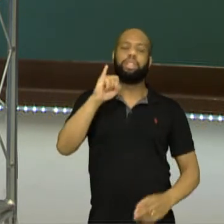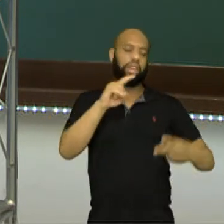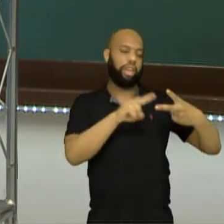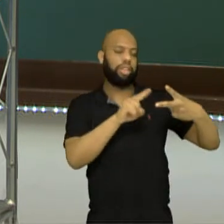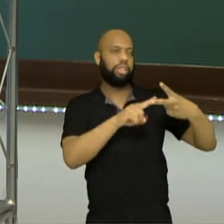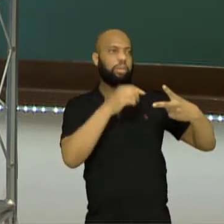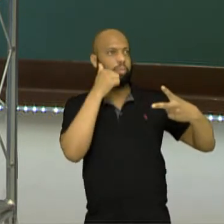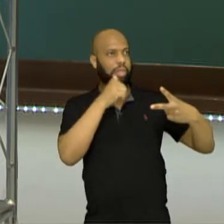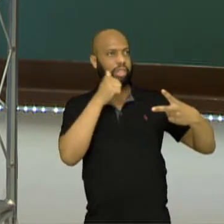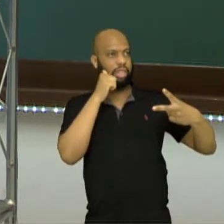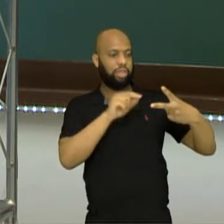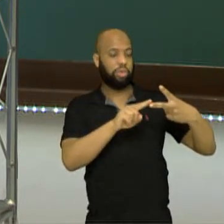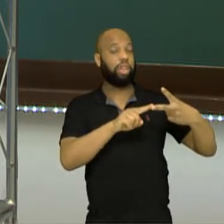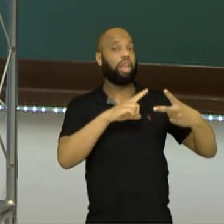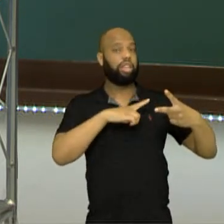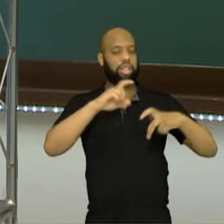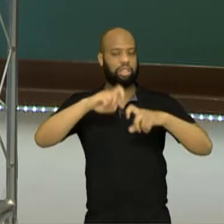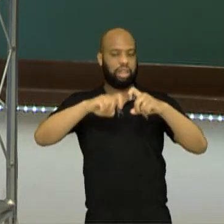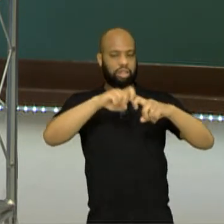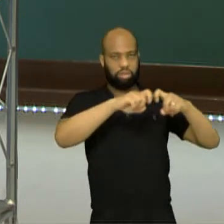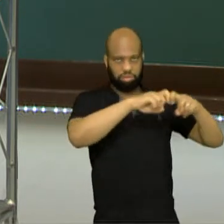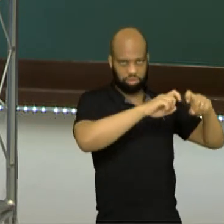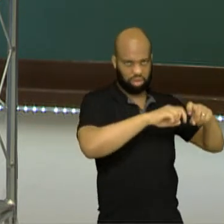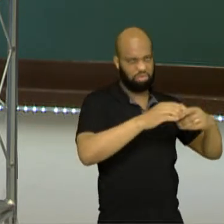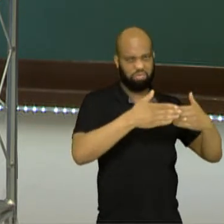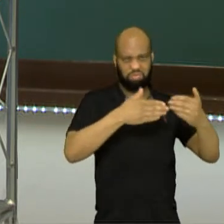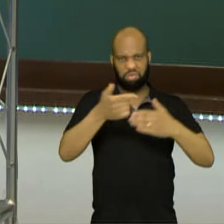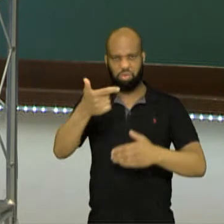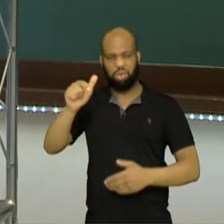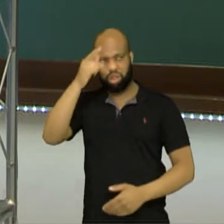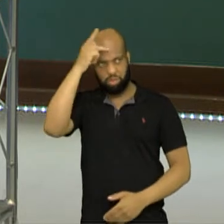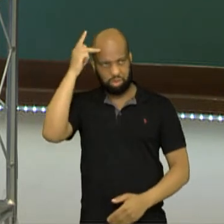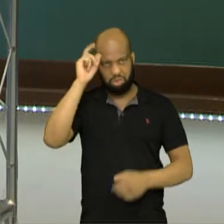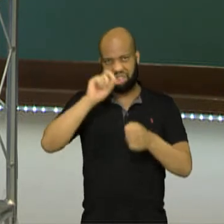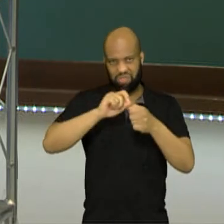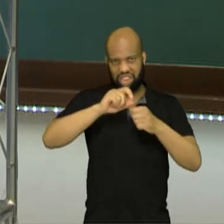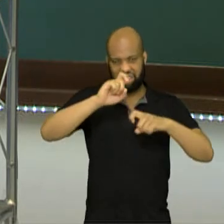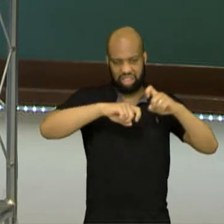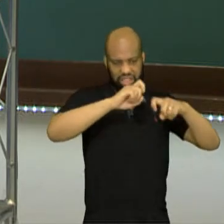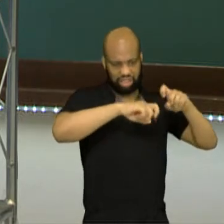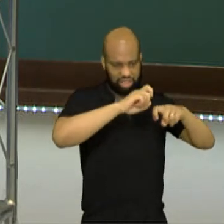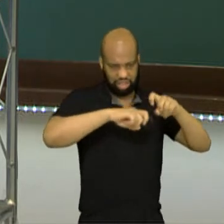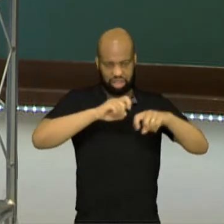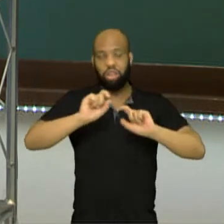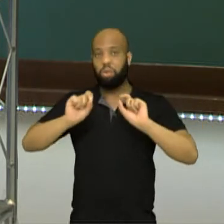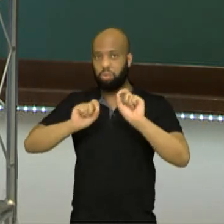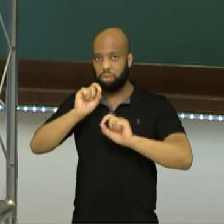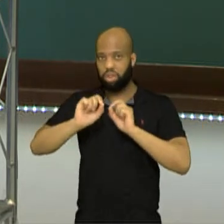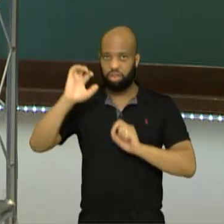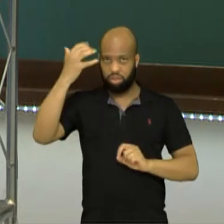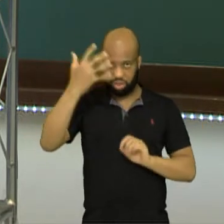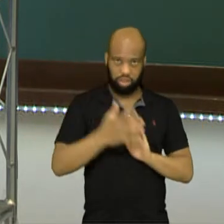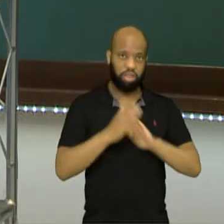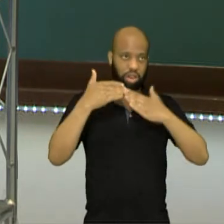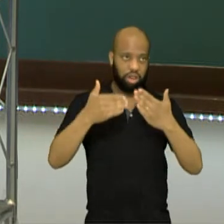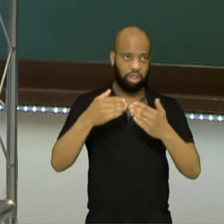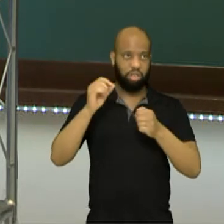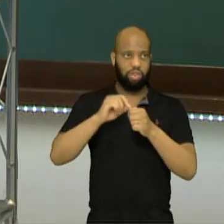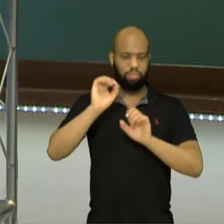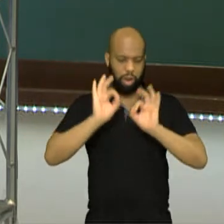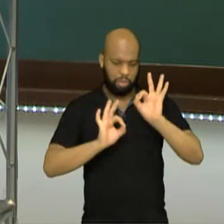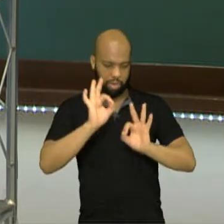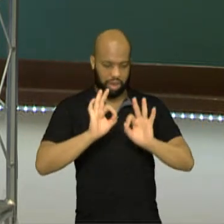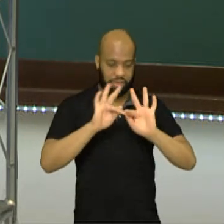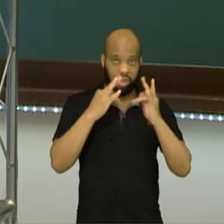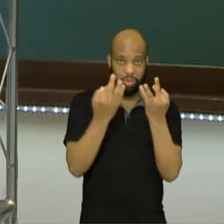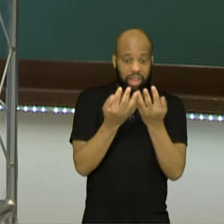Renata, com uma vida sexual ativa, ou qualquer outra pessoa com vida sexual ativa, o que acontece? Além de ela fazer o planejamento